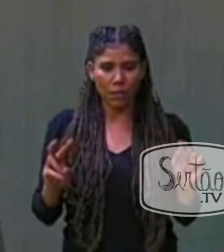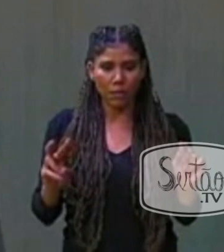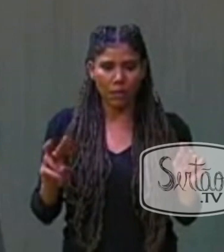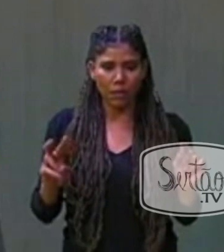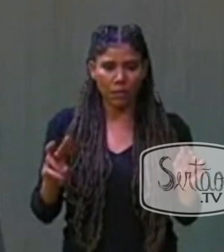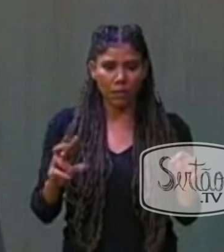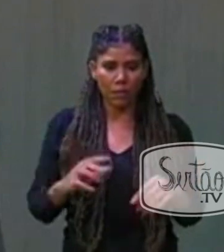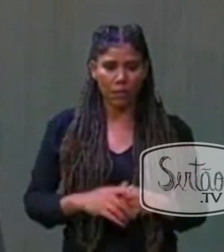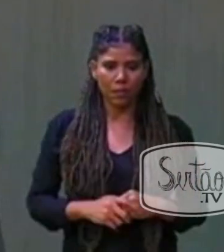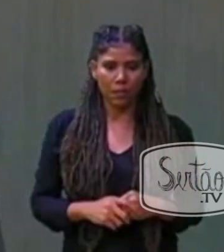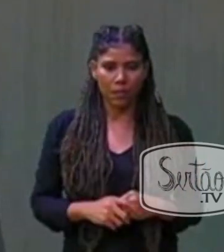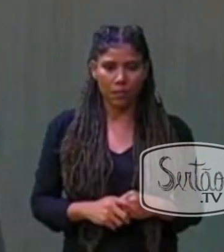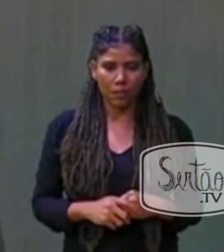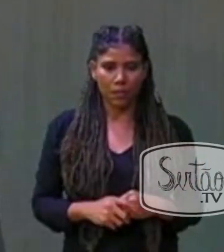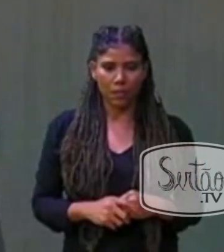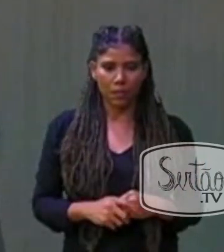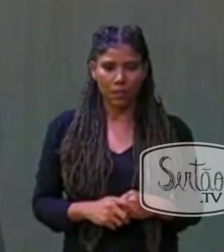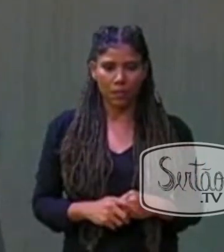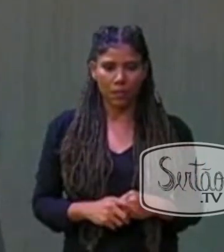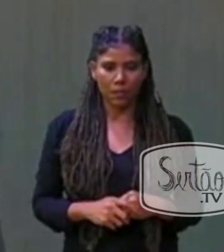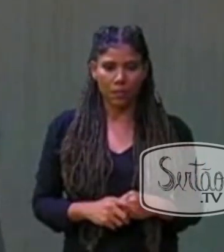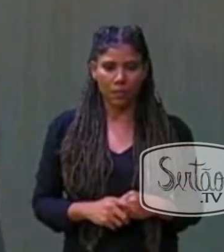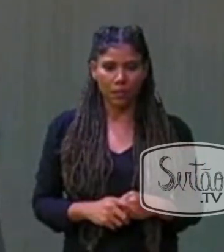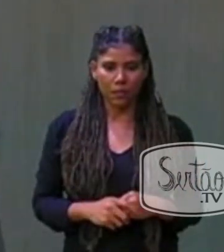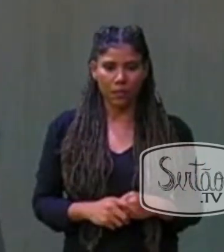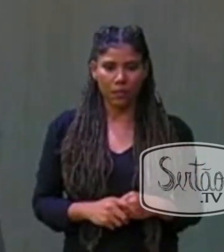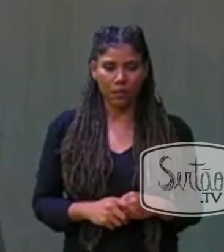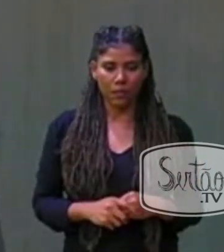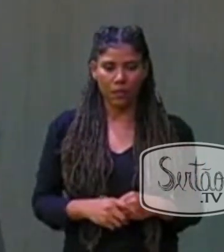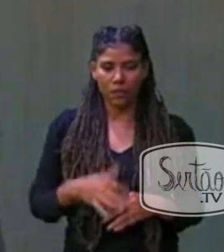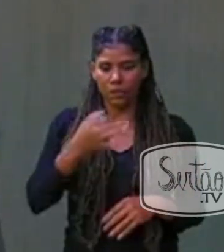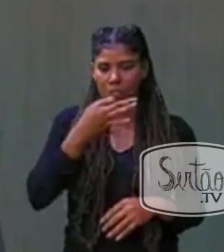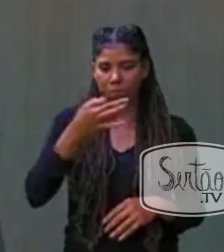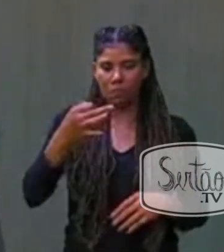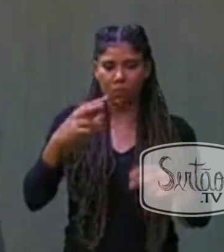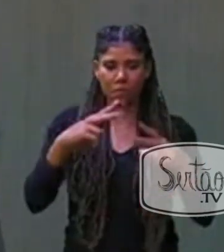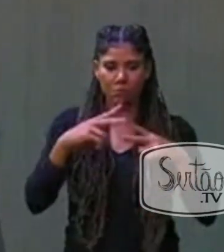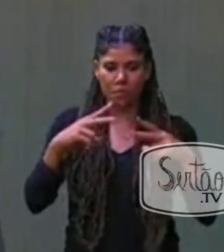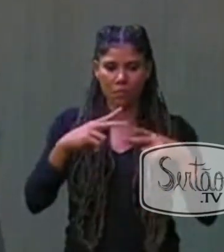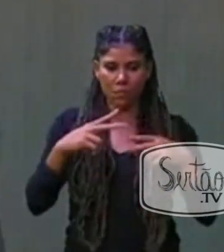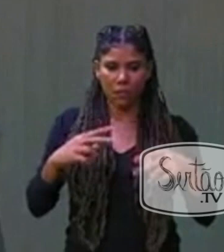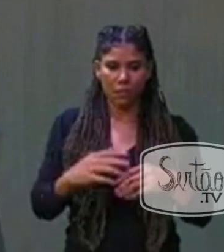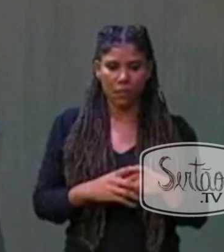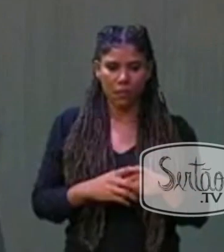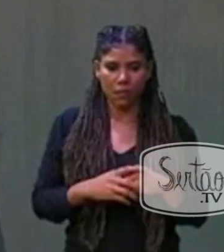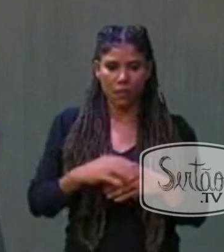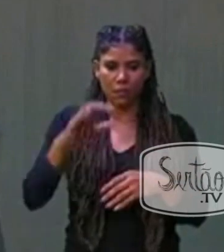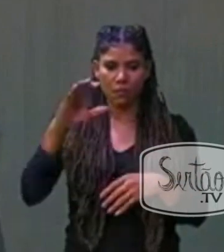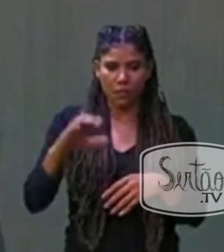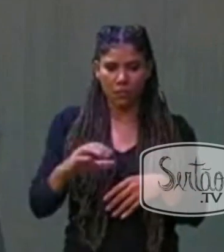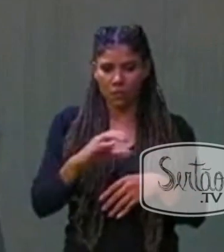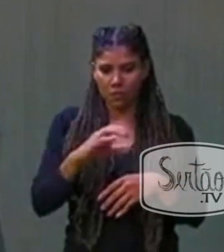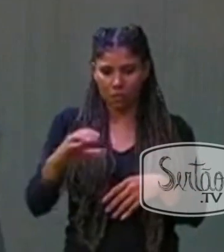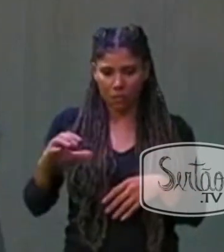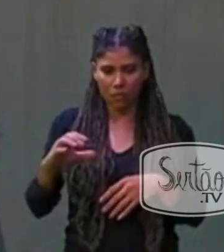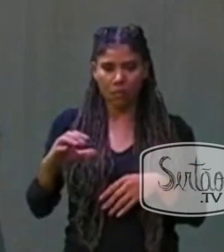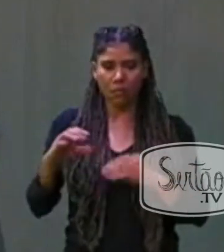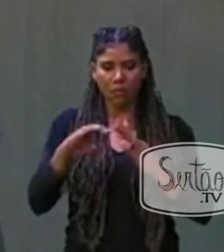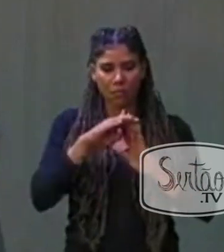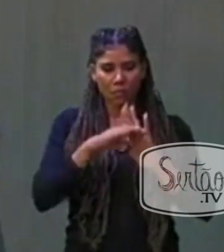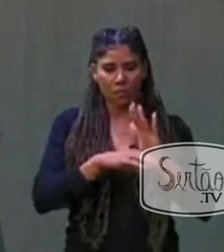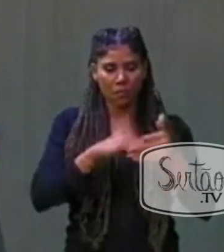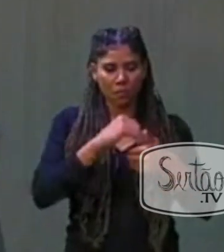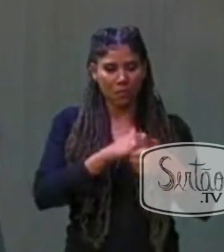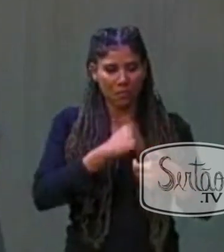me permitam, mas do ponto de vista pessoal, inclusive, os princípios cristãos que norteiam a nossa vida, eu